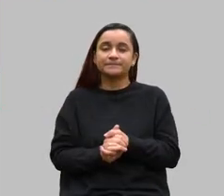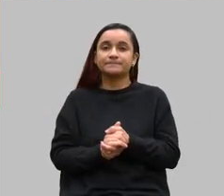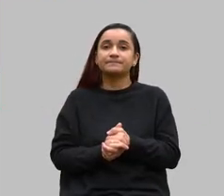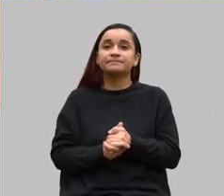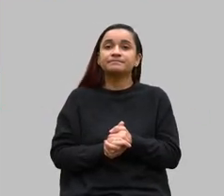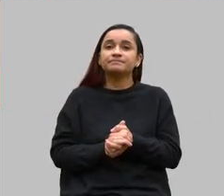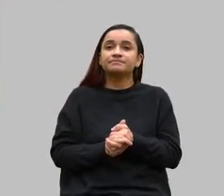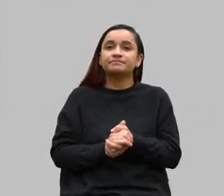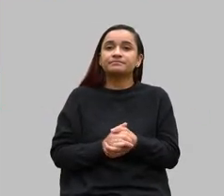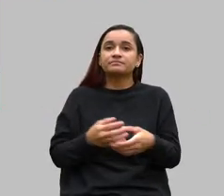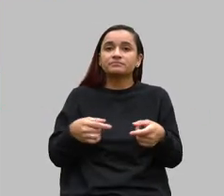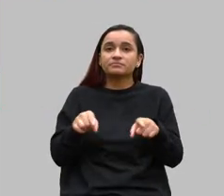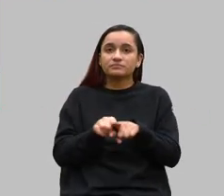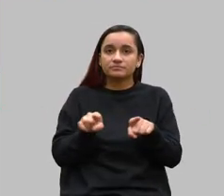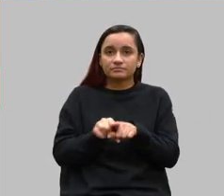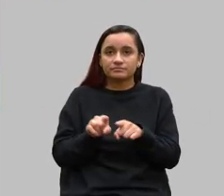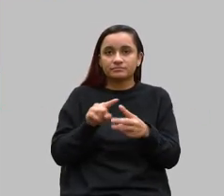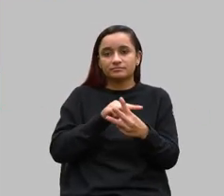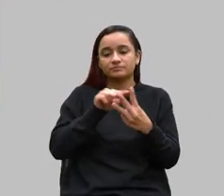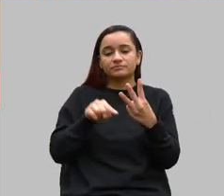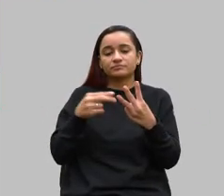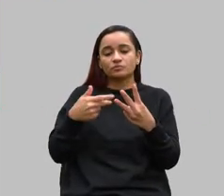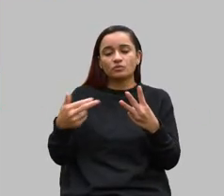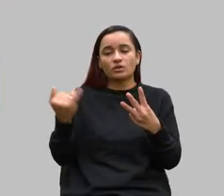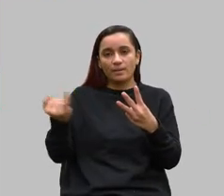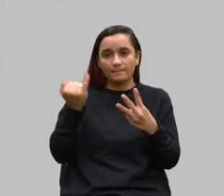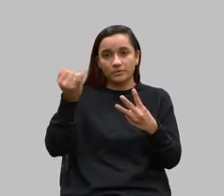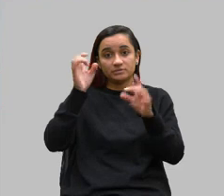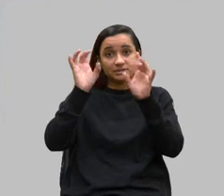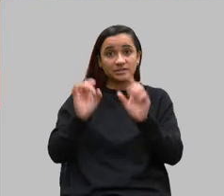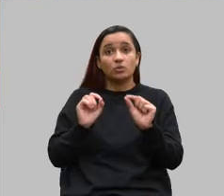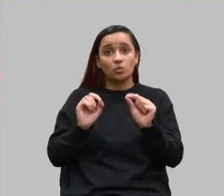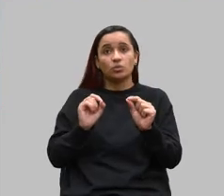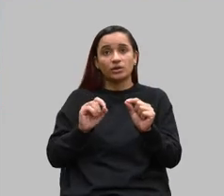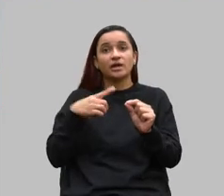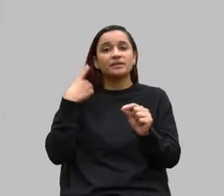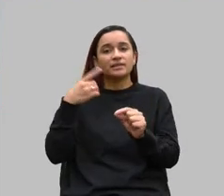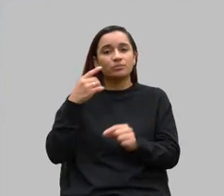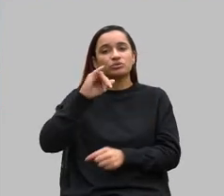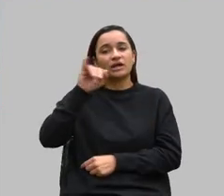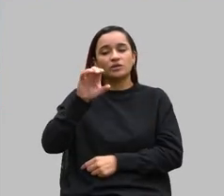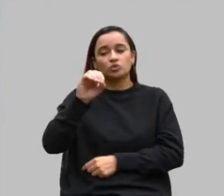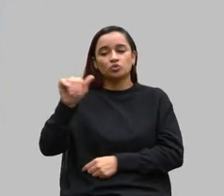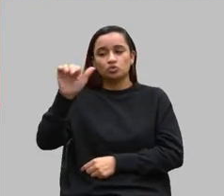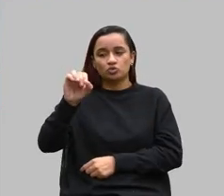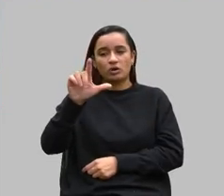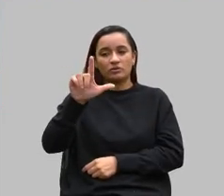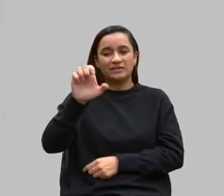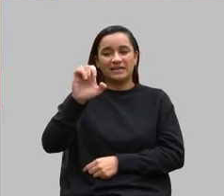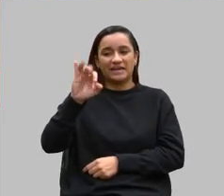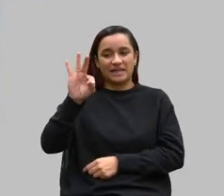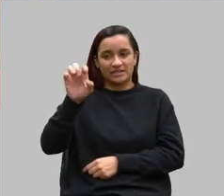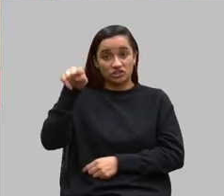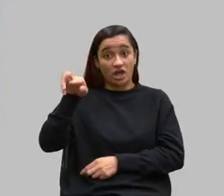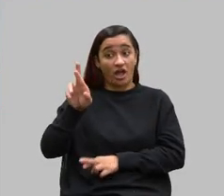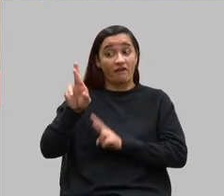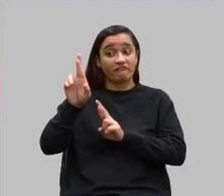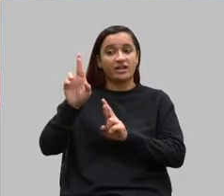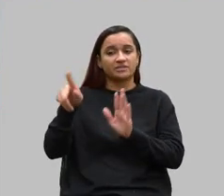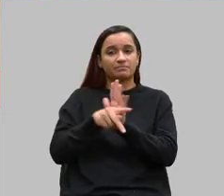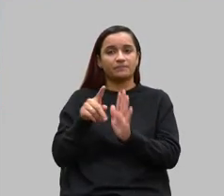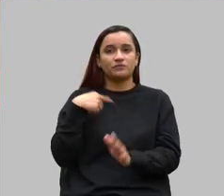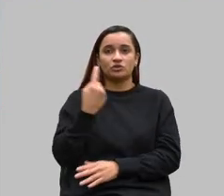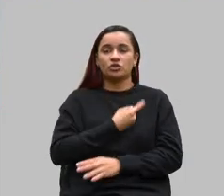três cumprimentos especiais ex-deputado João Leite referência para todos nós eu sou um